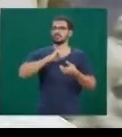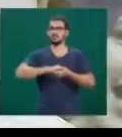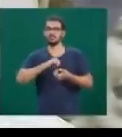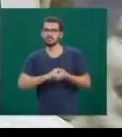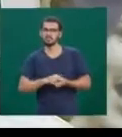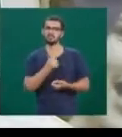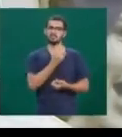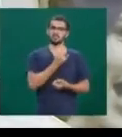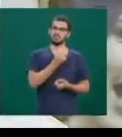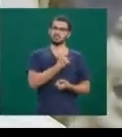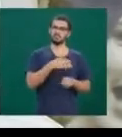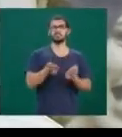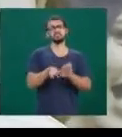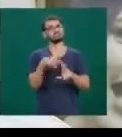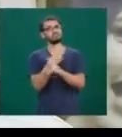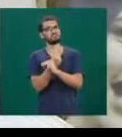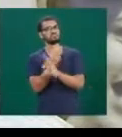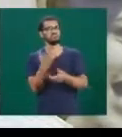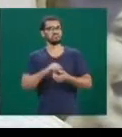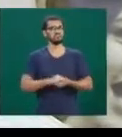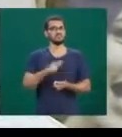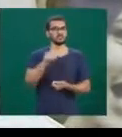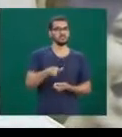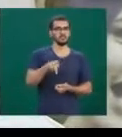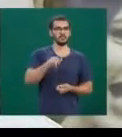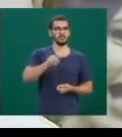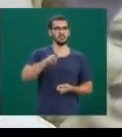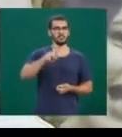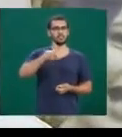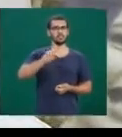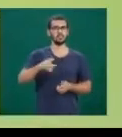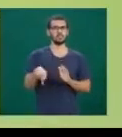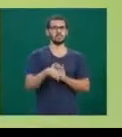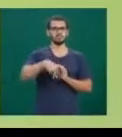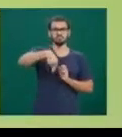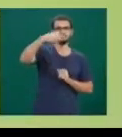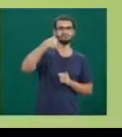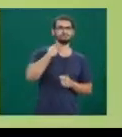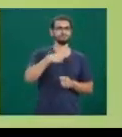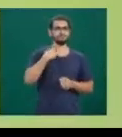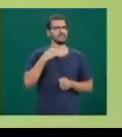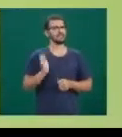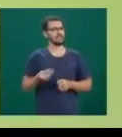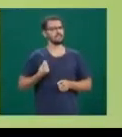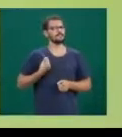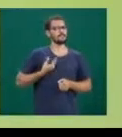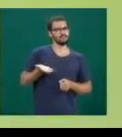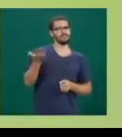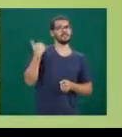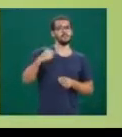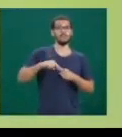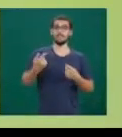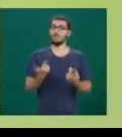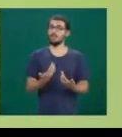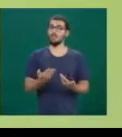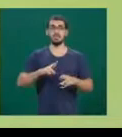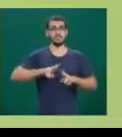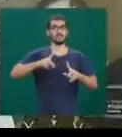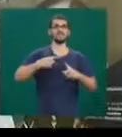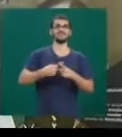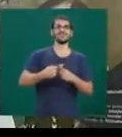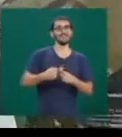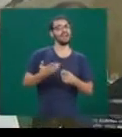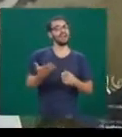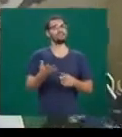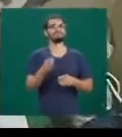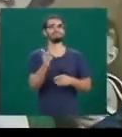Carmelo. Pablo veio do norte de Minas. Ele já participou do evento antes, mas esse ano é diferente. Voltou como professor